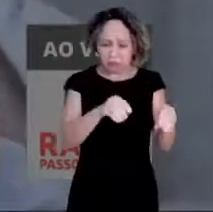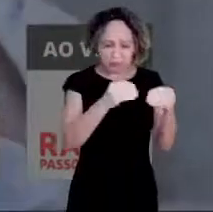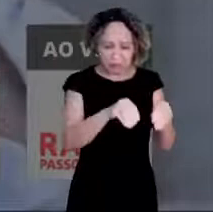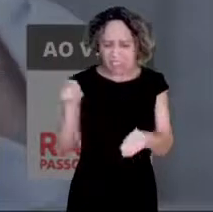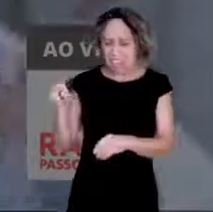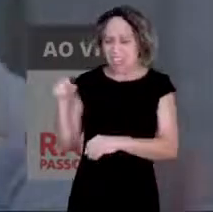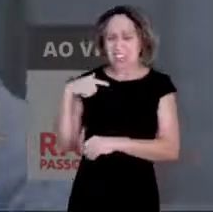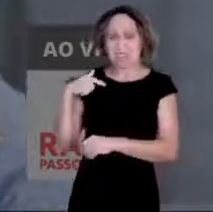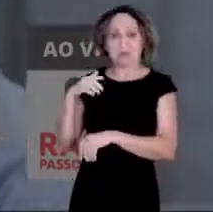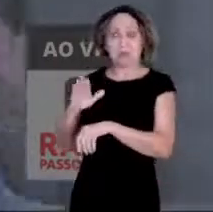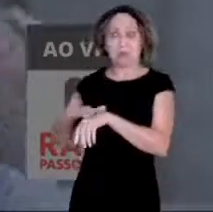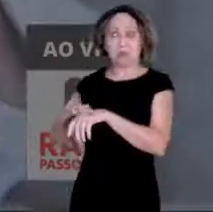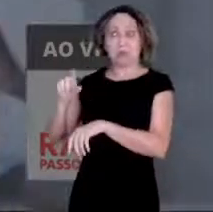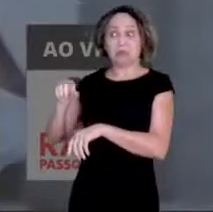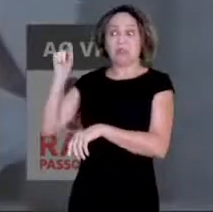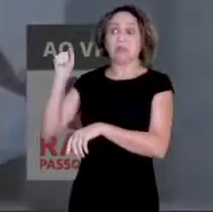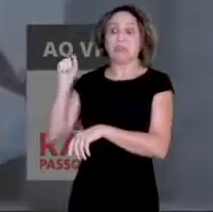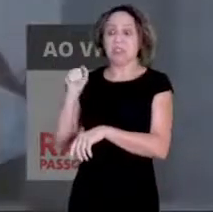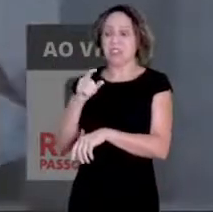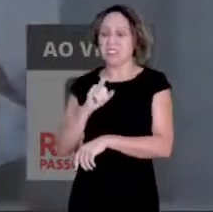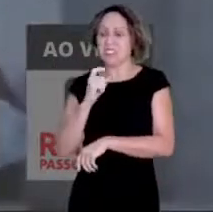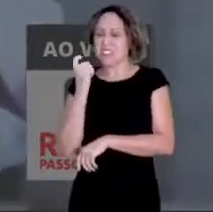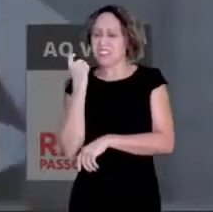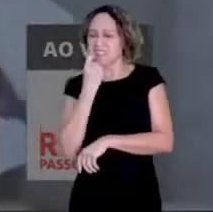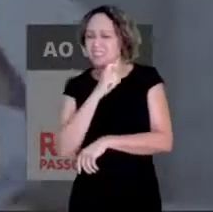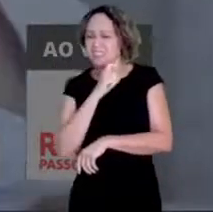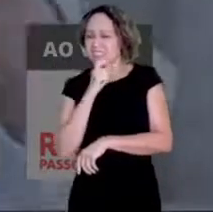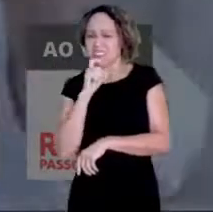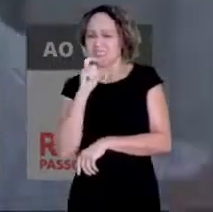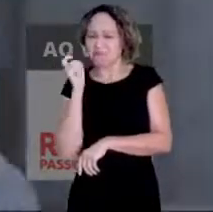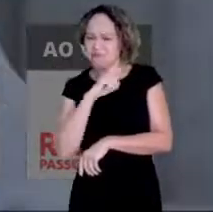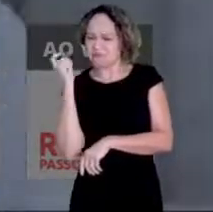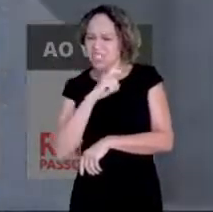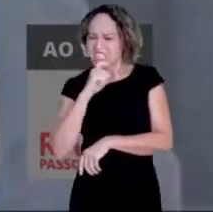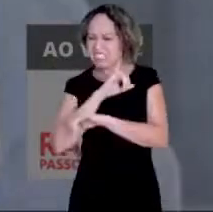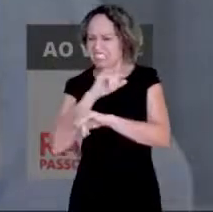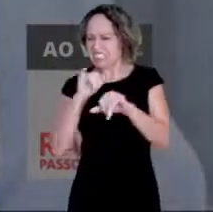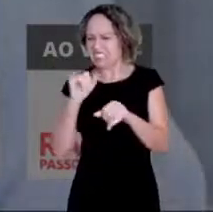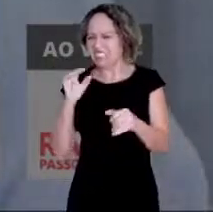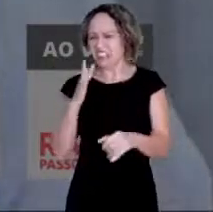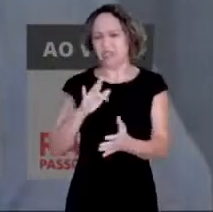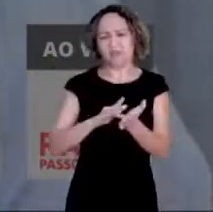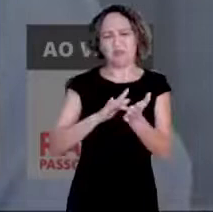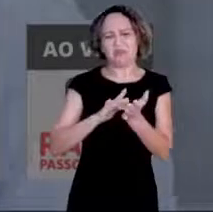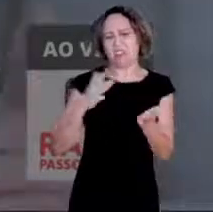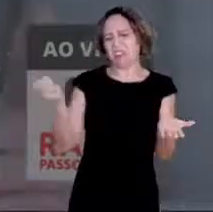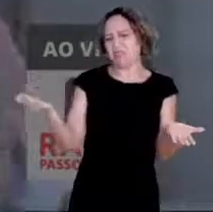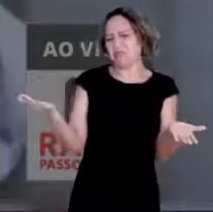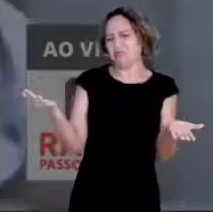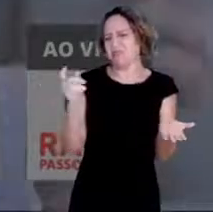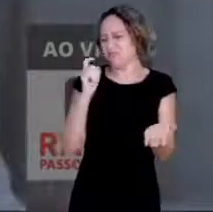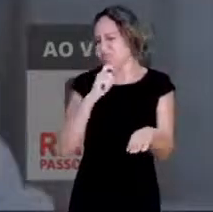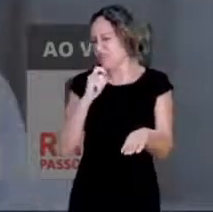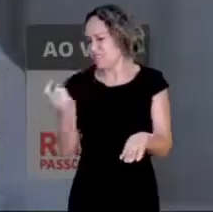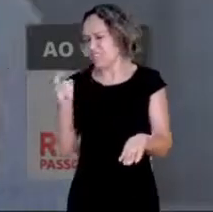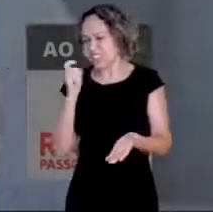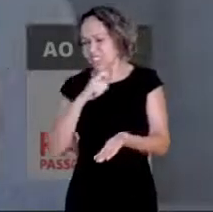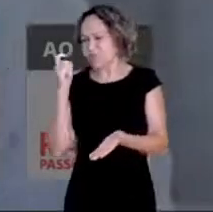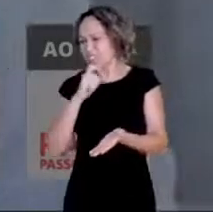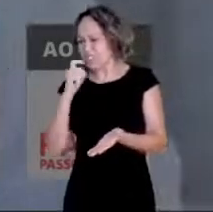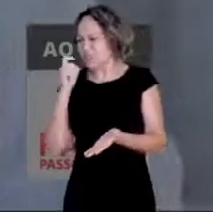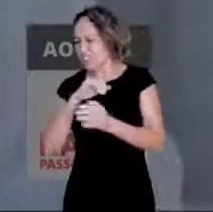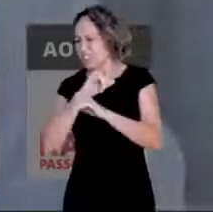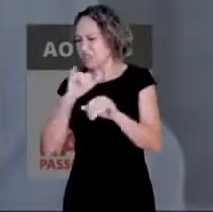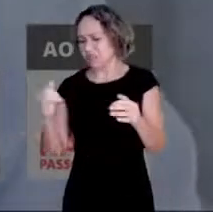dos bancos públicos, é o desmonte da Petrobras, é o desmonte da BR, é o desmonte do gasoduto, é o desmonte